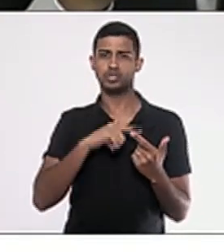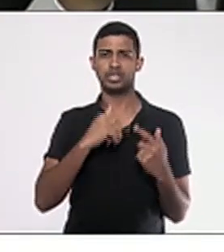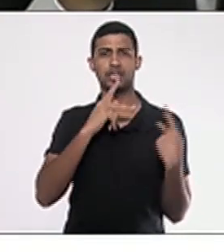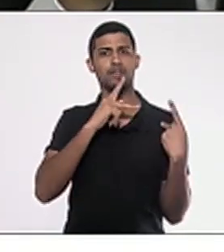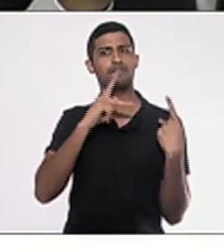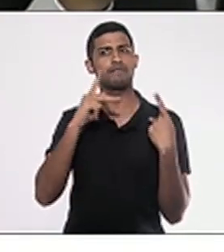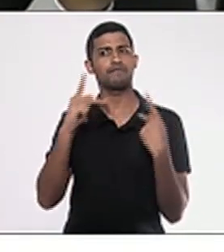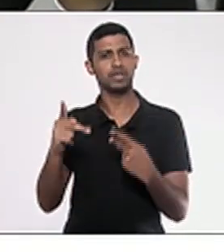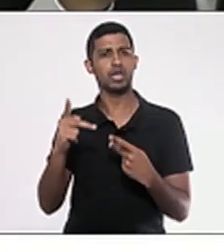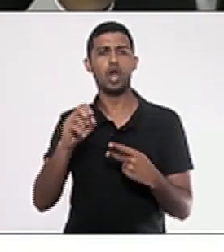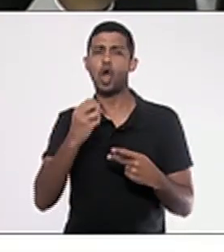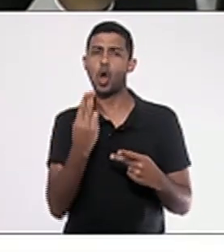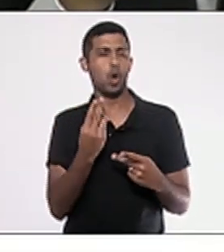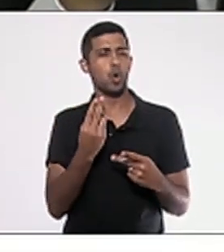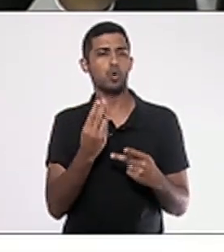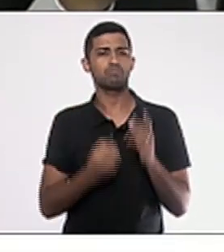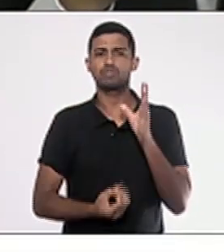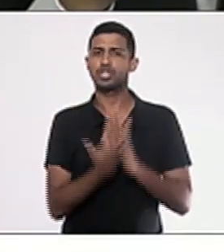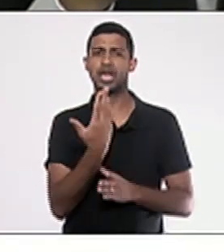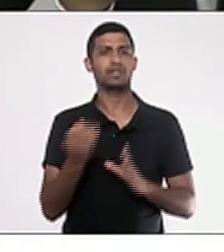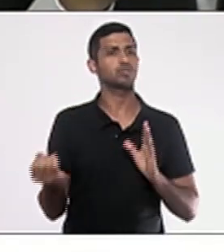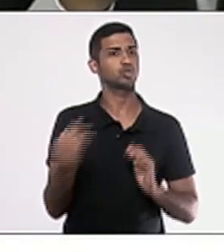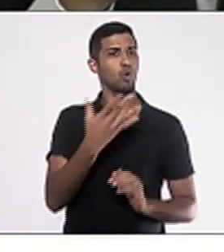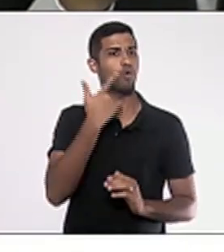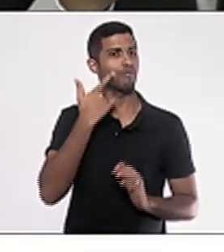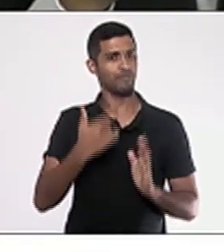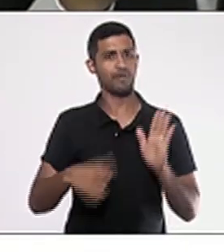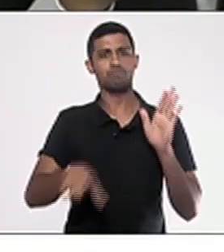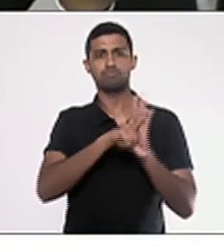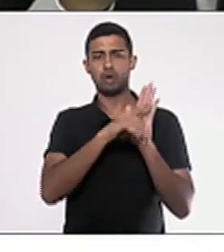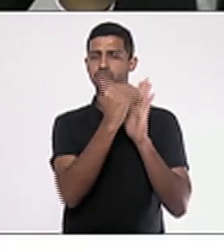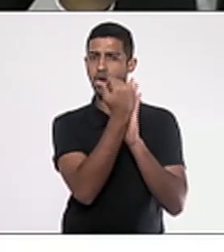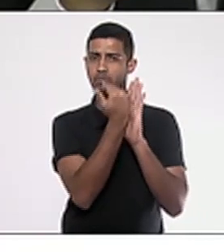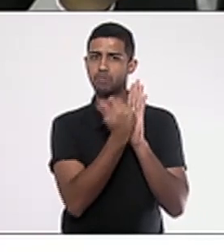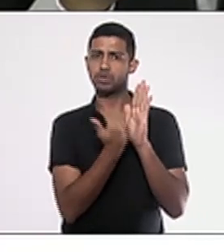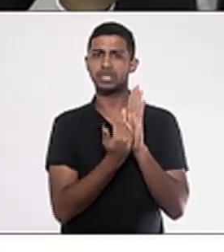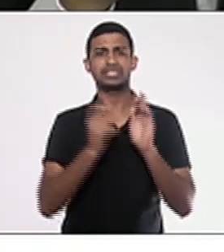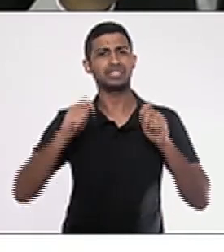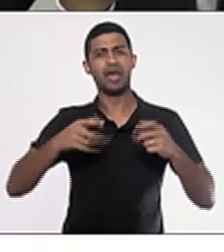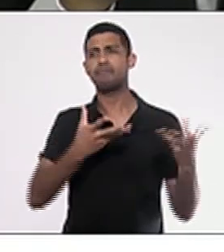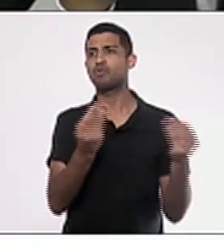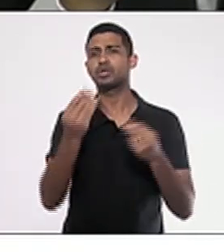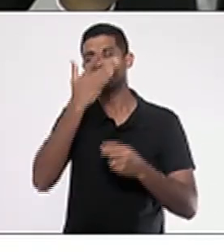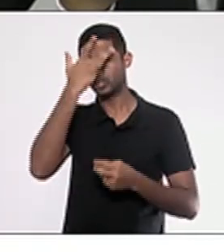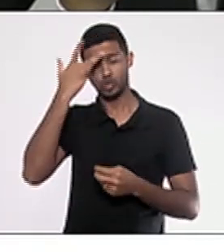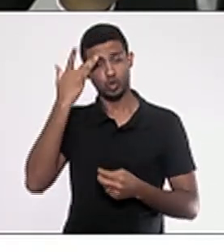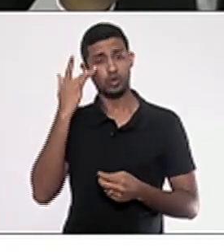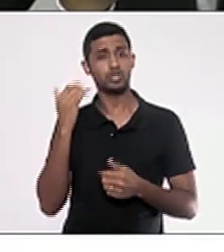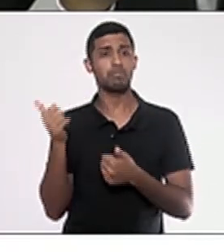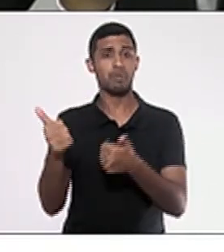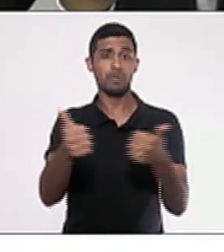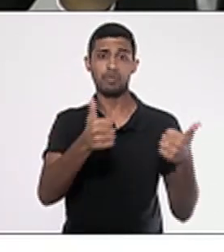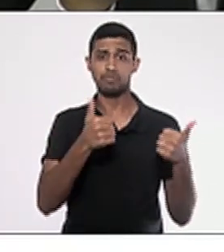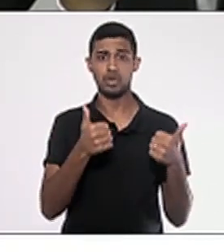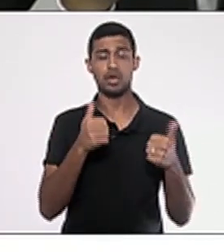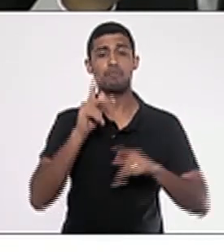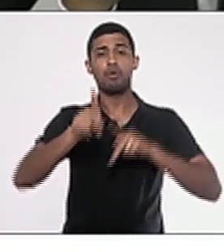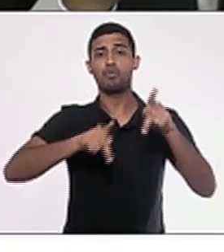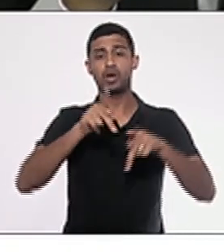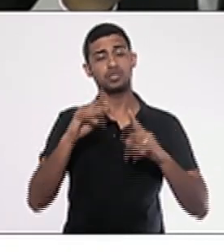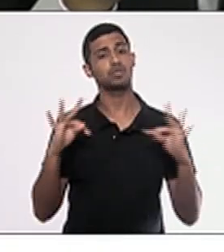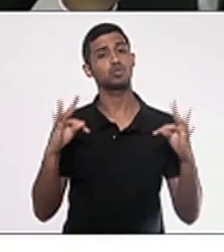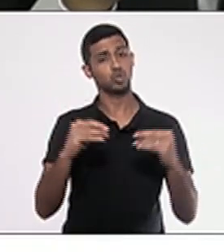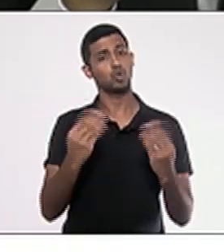ou, na verdade, criar uma norma acerca disso, um contingente grande de pessoas poderia ser beneficiado e a população como um todo